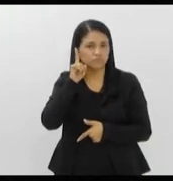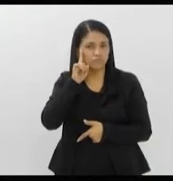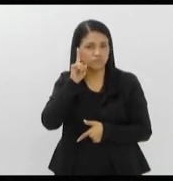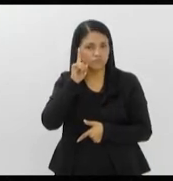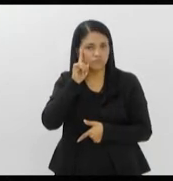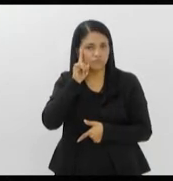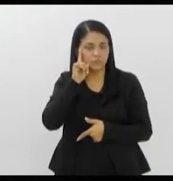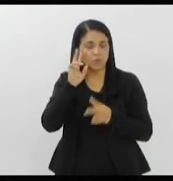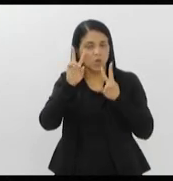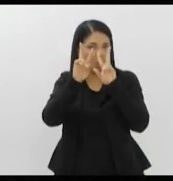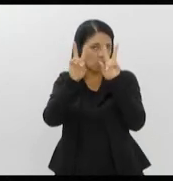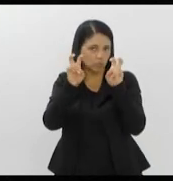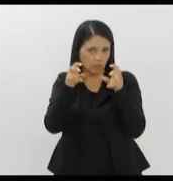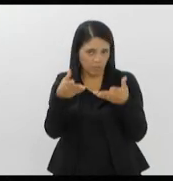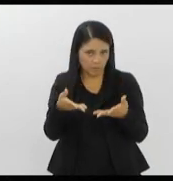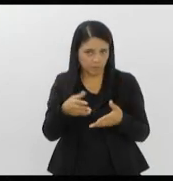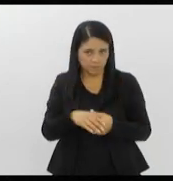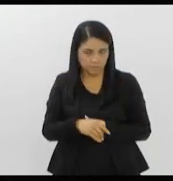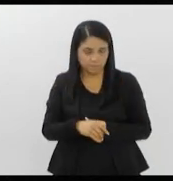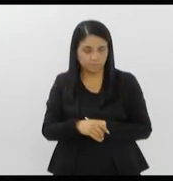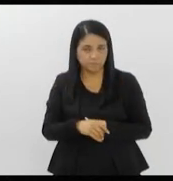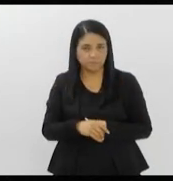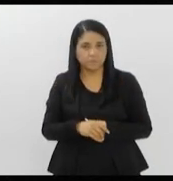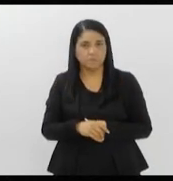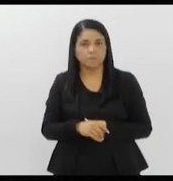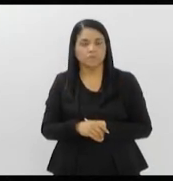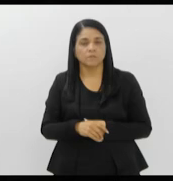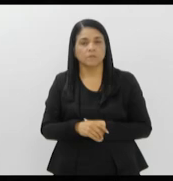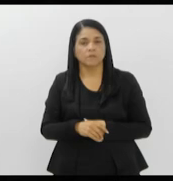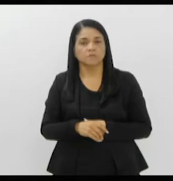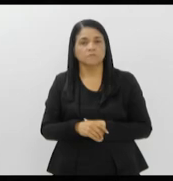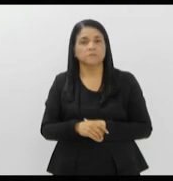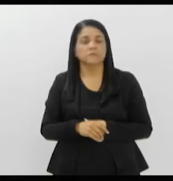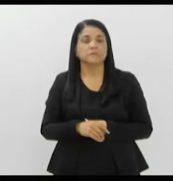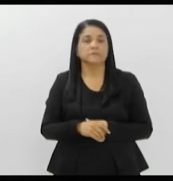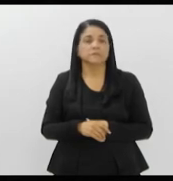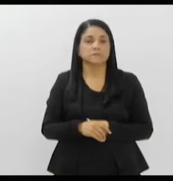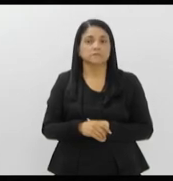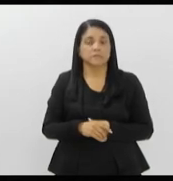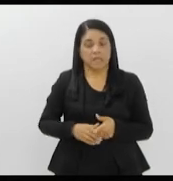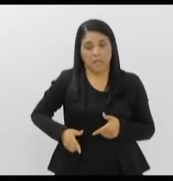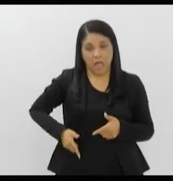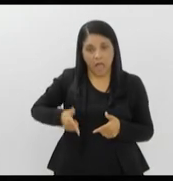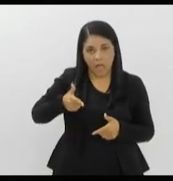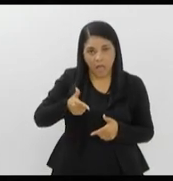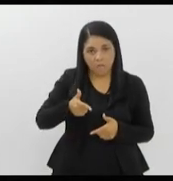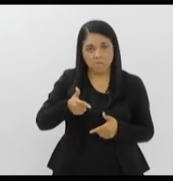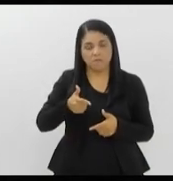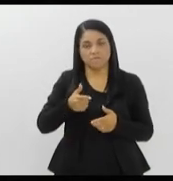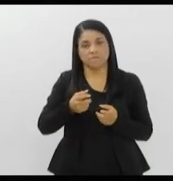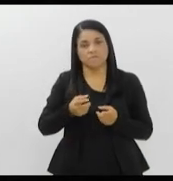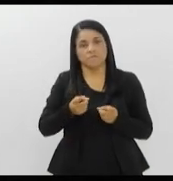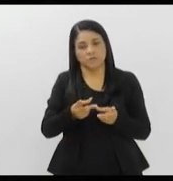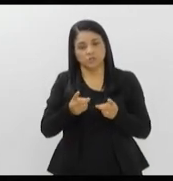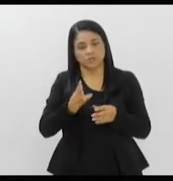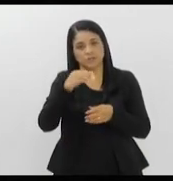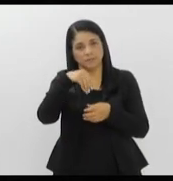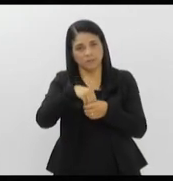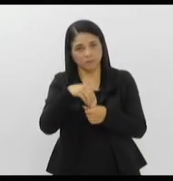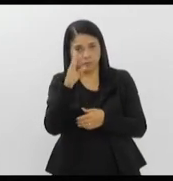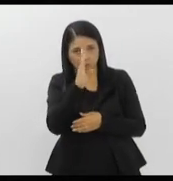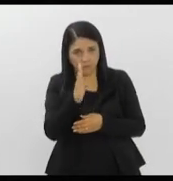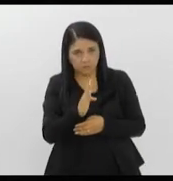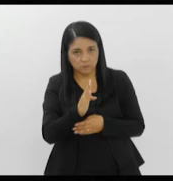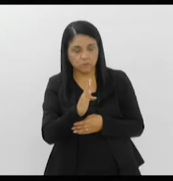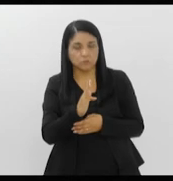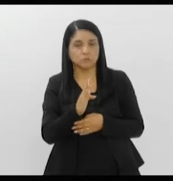esse tema, quer seja na entrada de armas nesse país, na entrada e